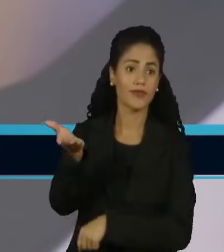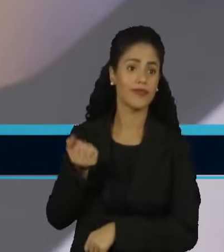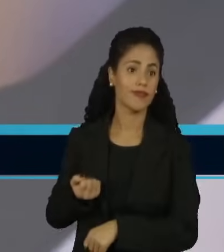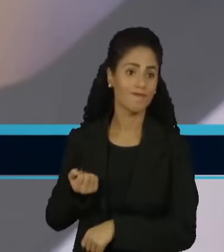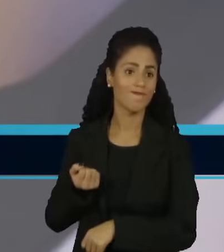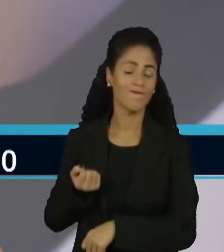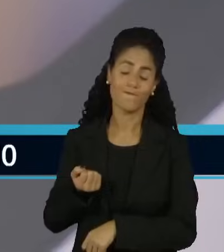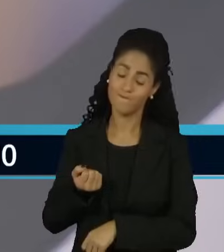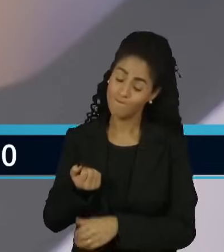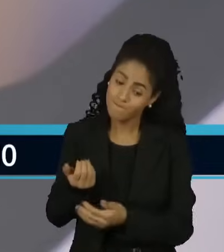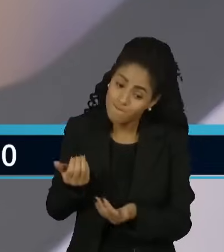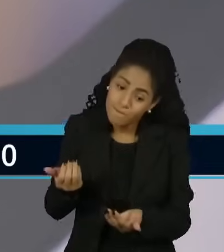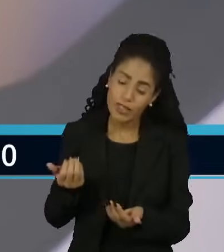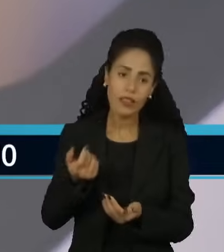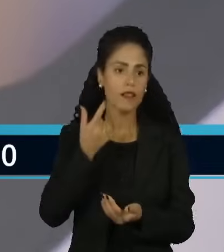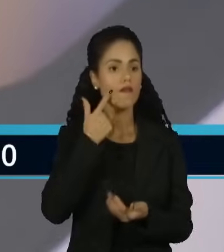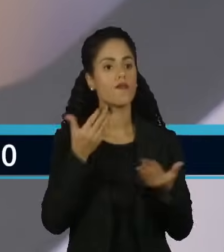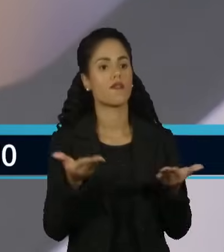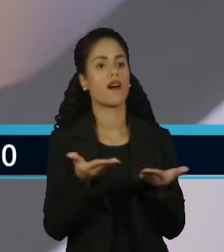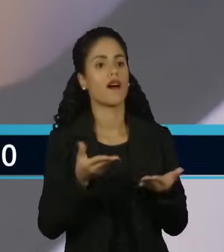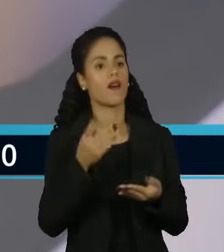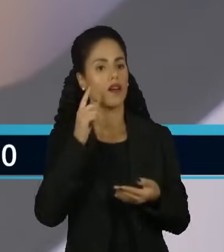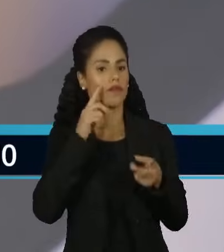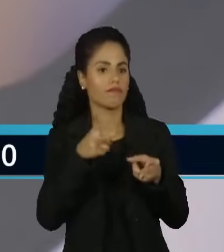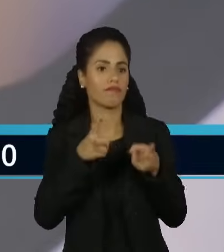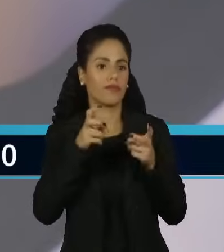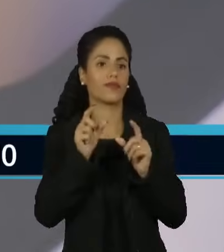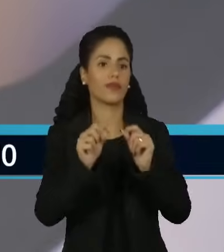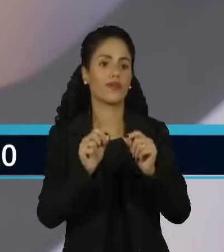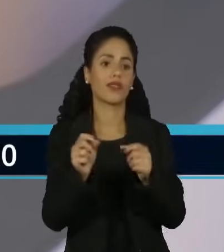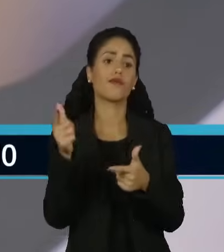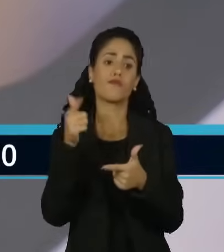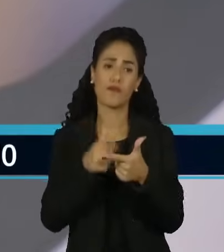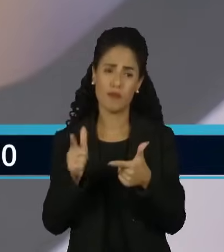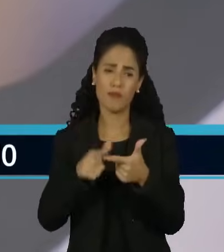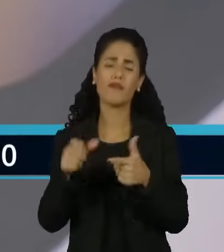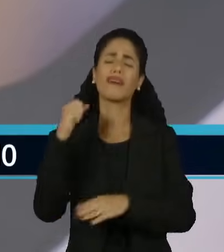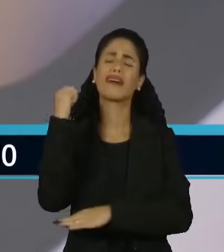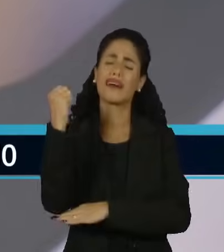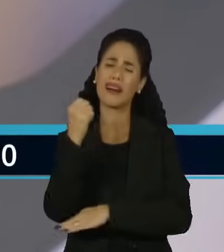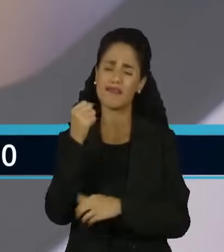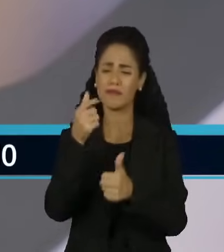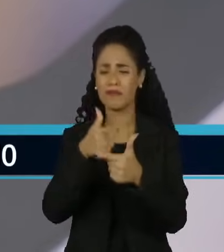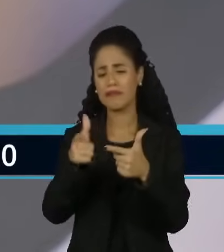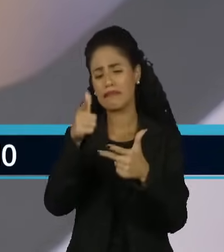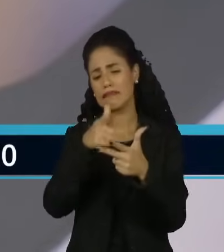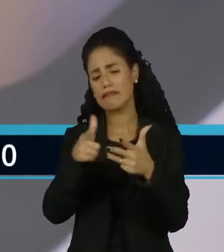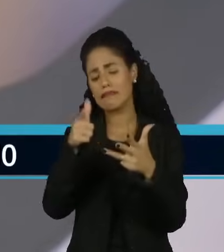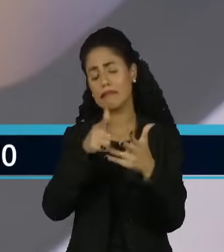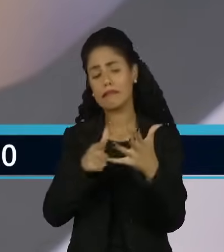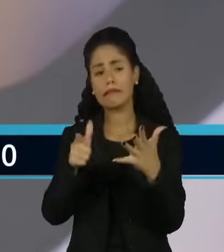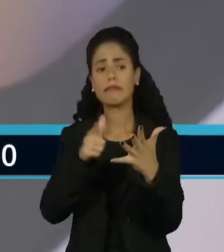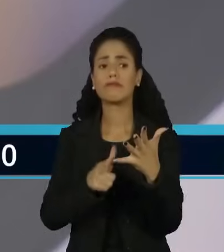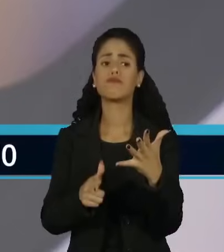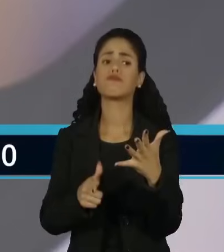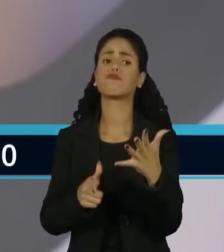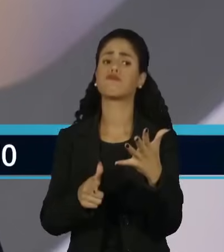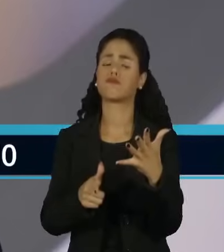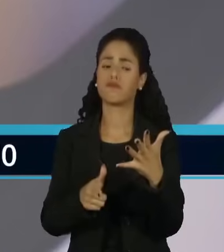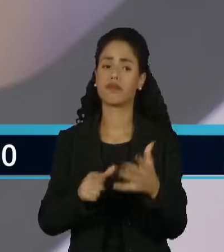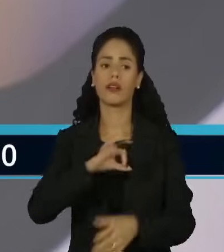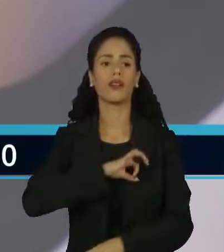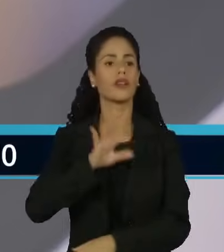Estado. Então, a situação dele é cada vez mais indefensável. É possível que a Polícia